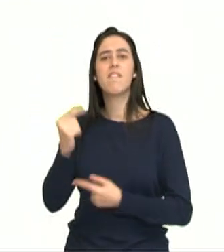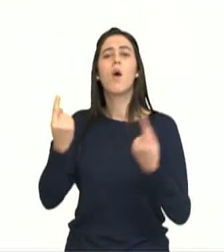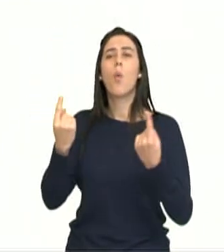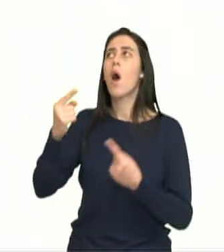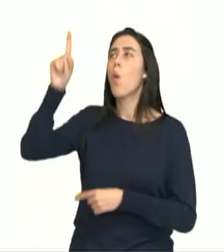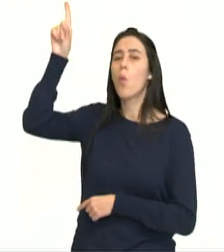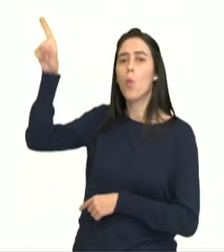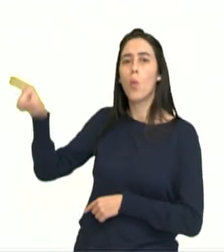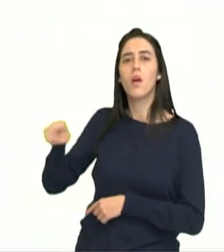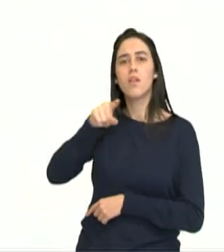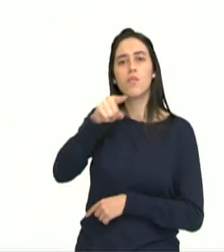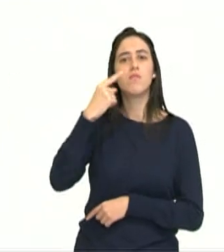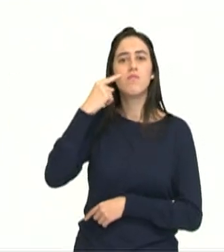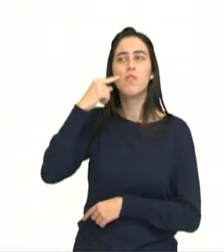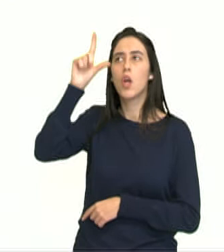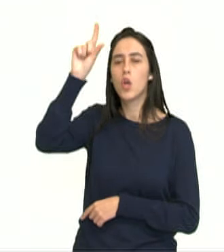né,